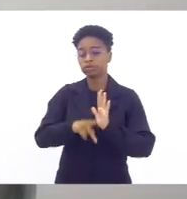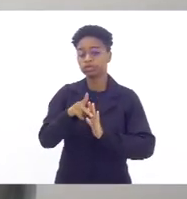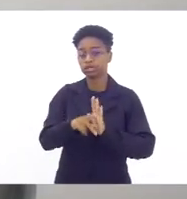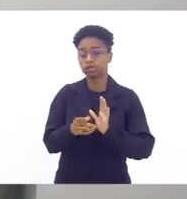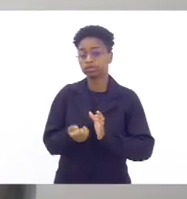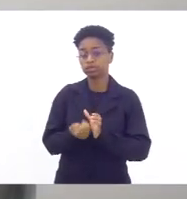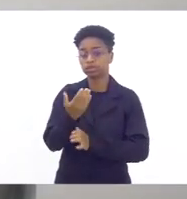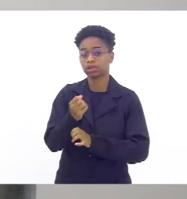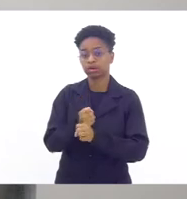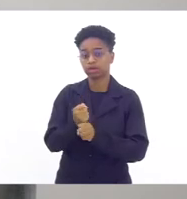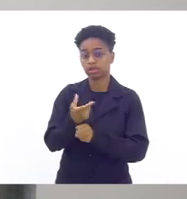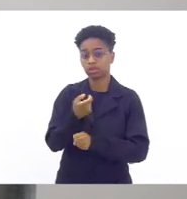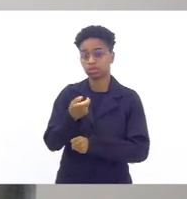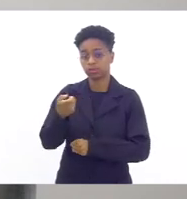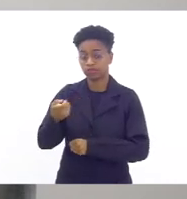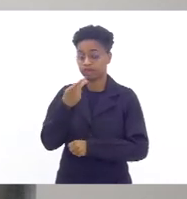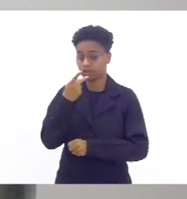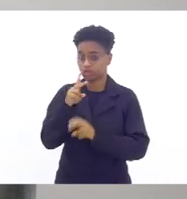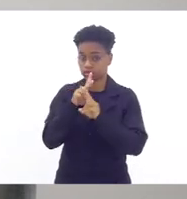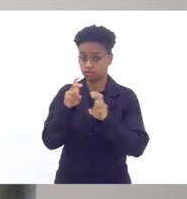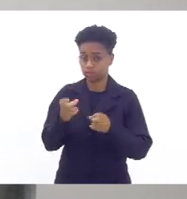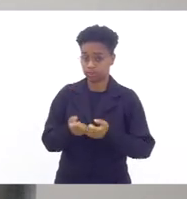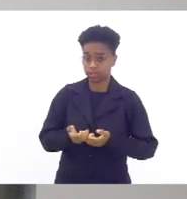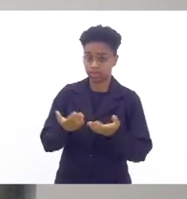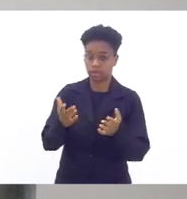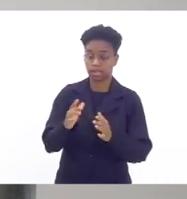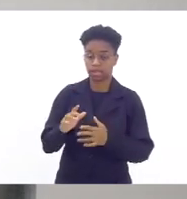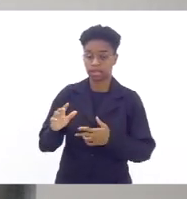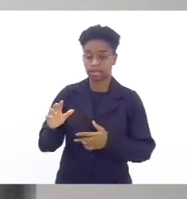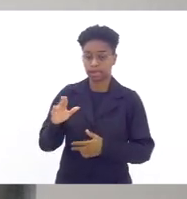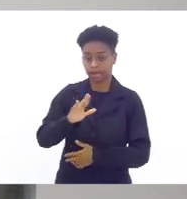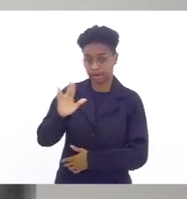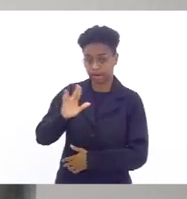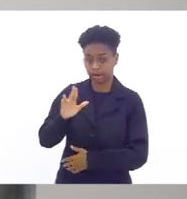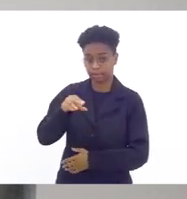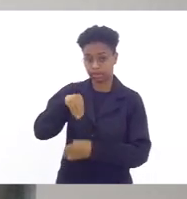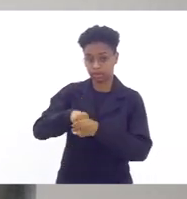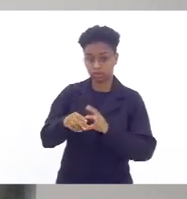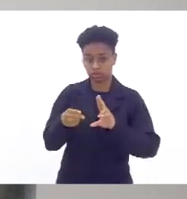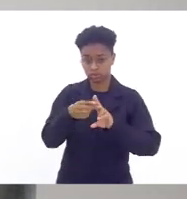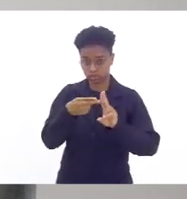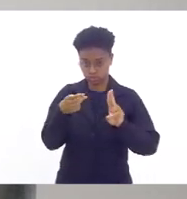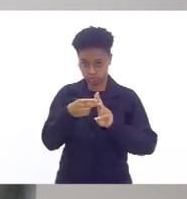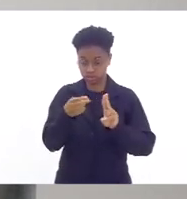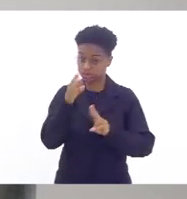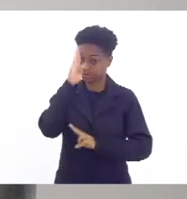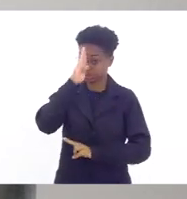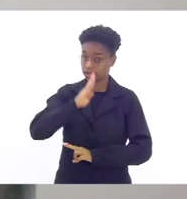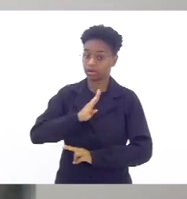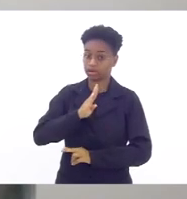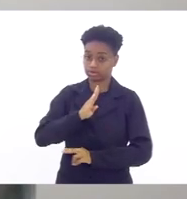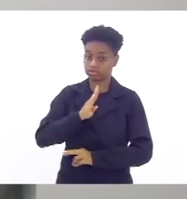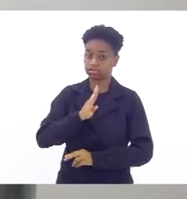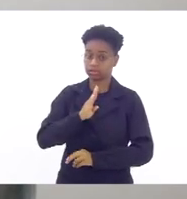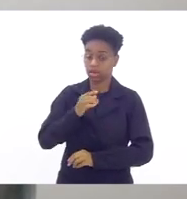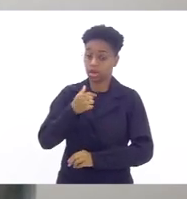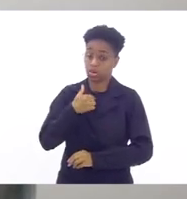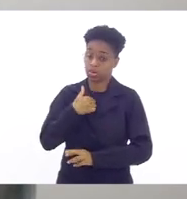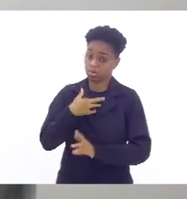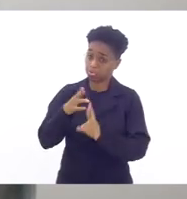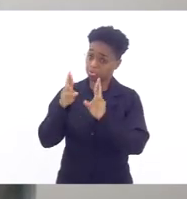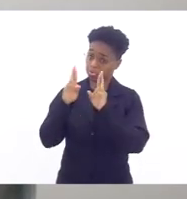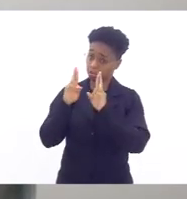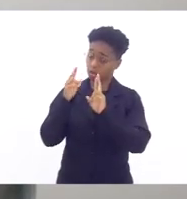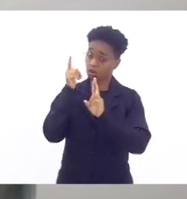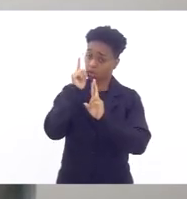dispõe sobre o fornecimento de canários no Sistema Único de Saúde portanto gratuitamente eu tô com a expectativa de